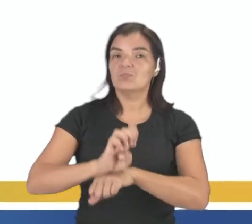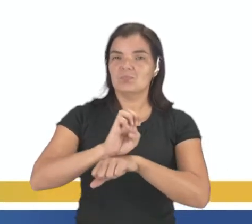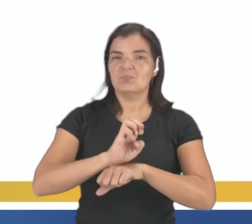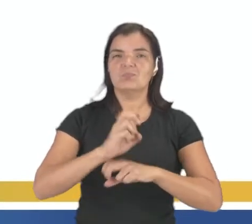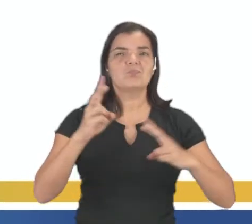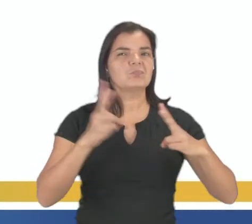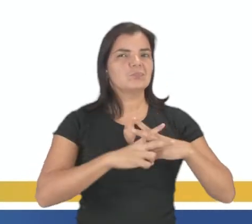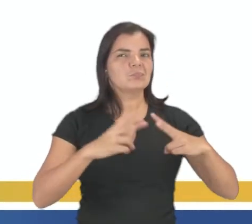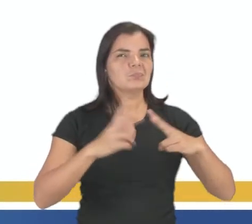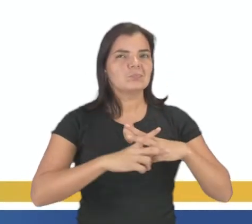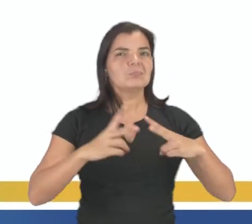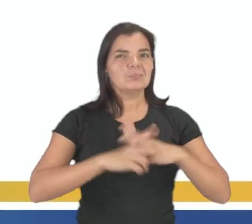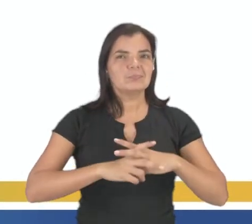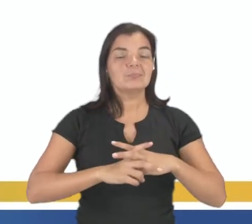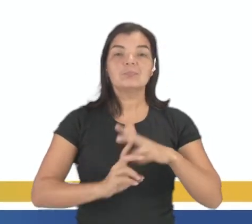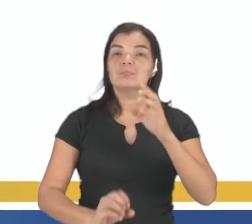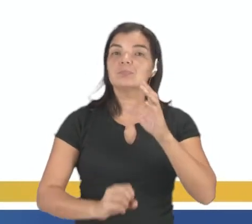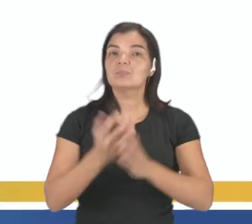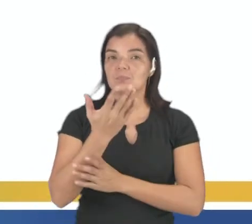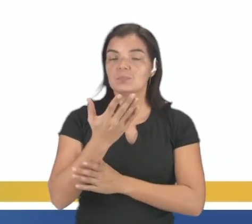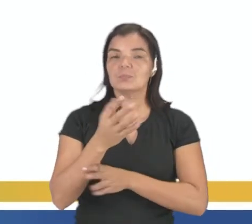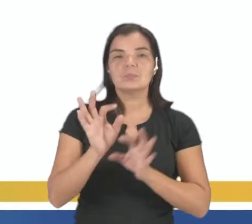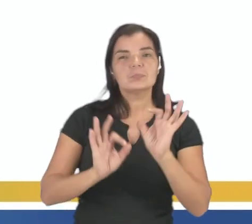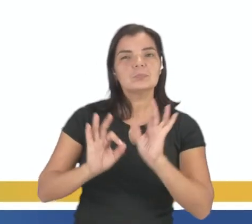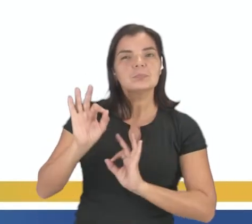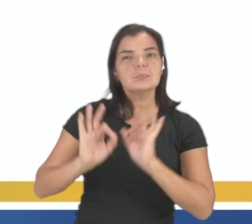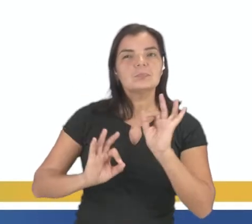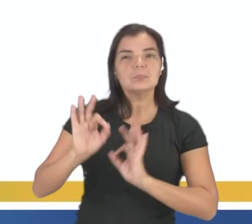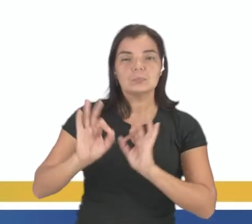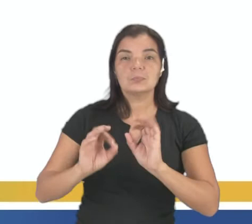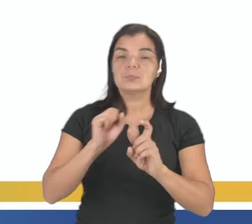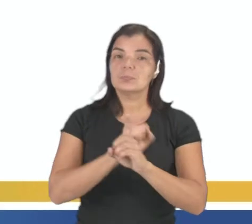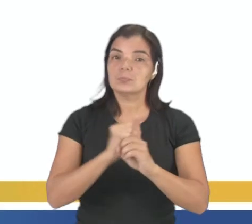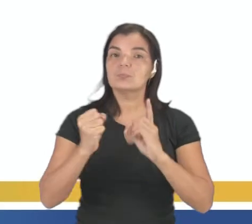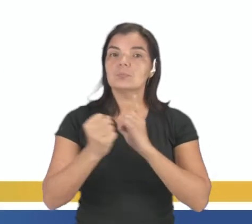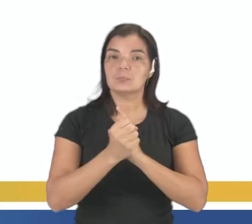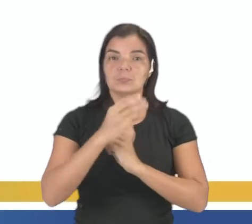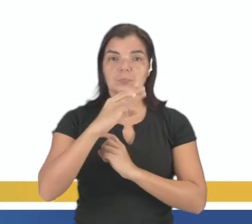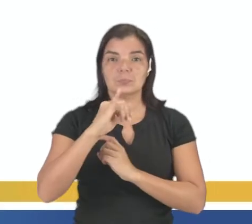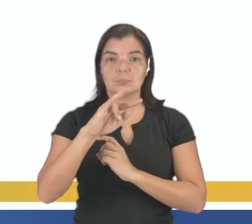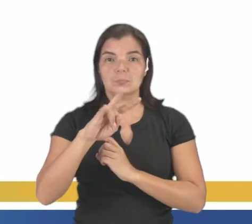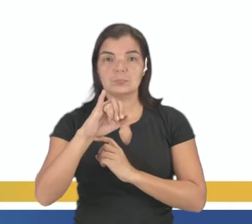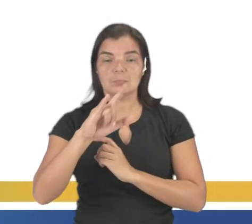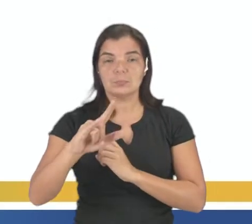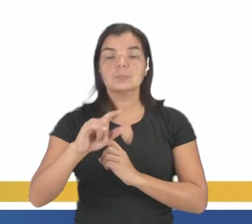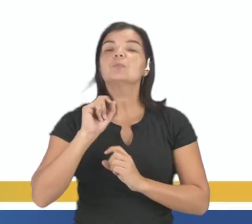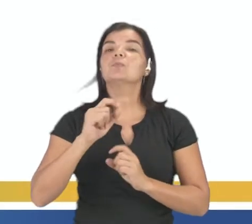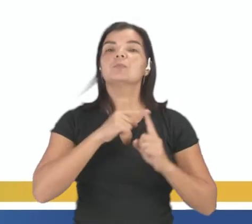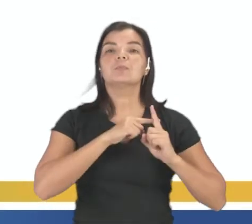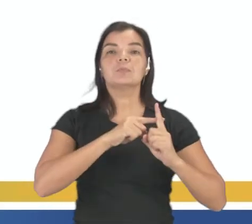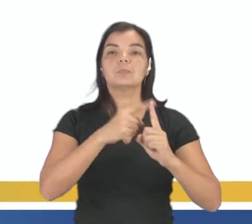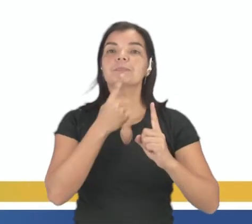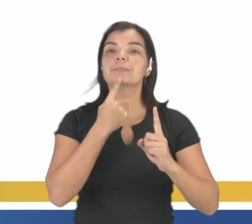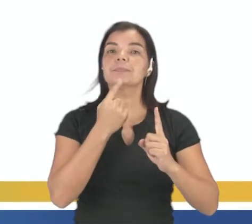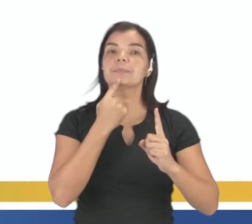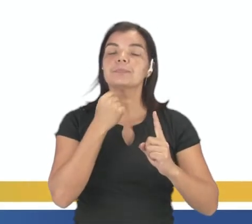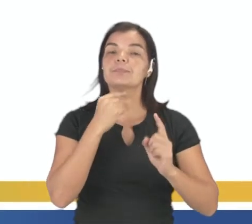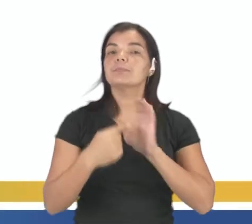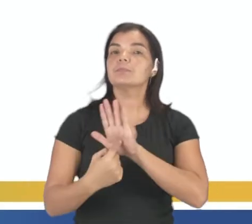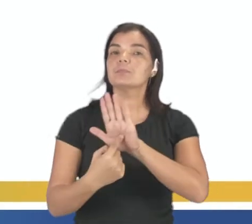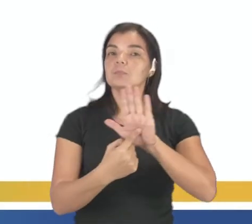né, e surgiu organizações da sociedade civil, por exemplo, a Cruz Vermelha,